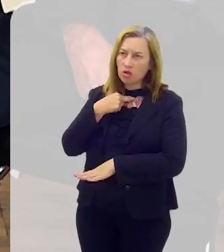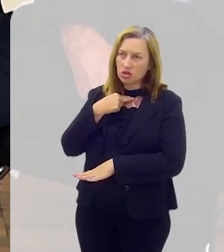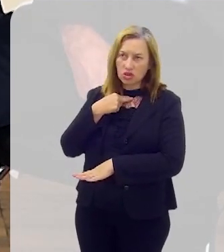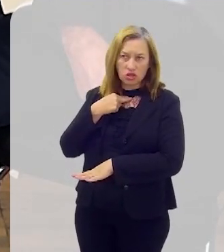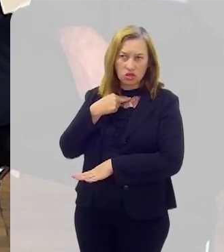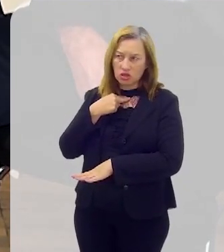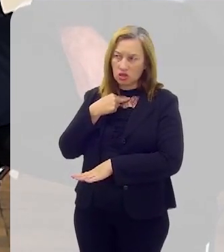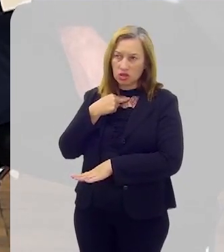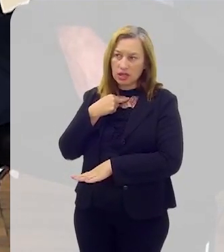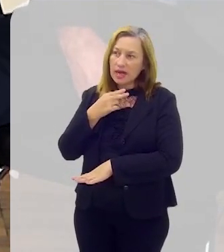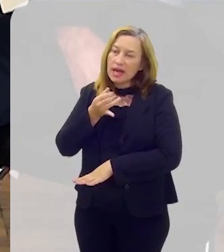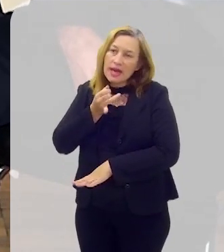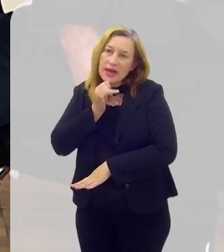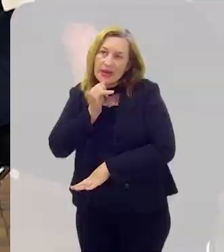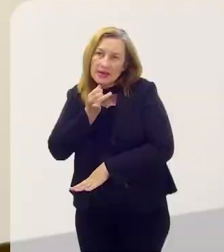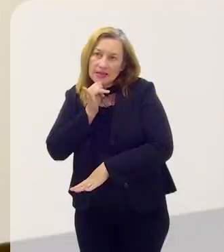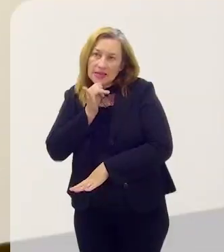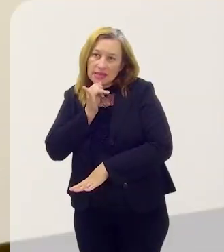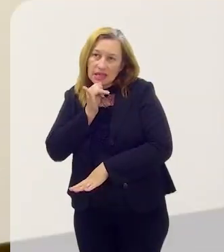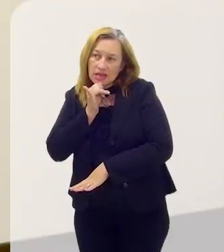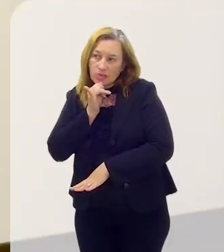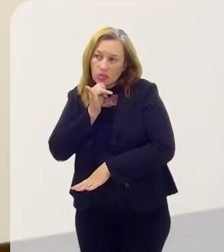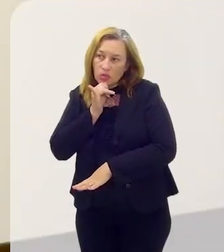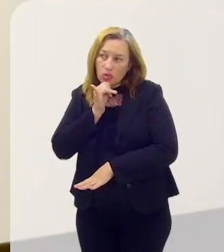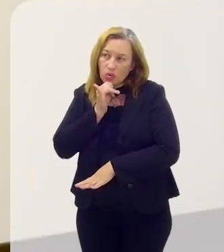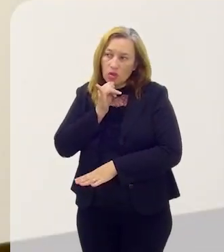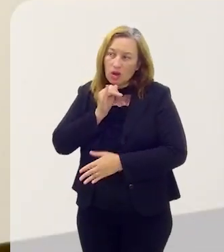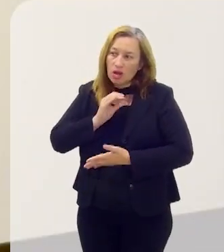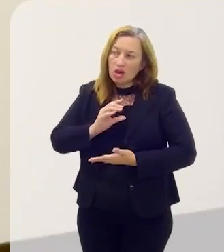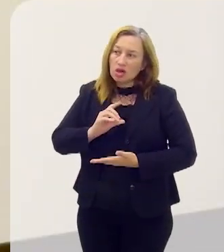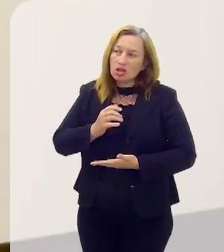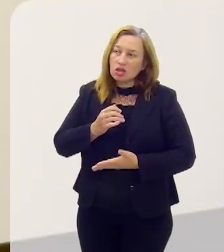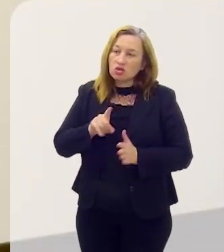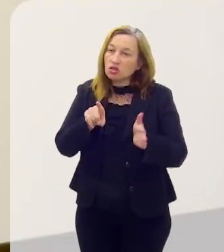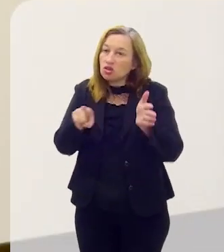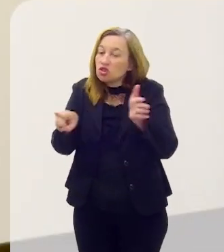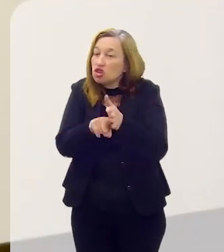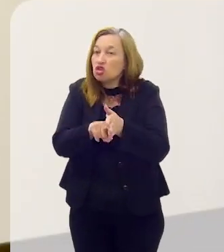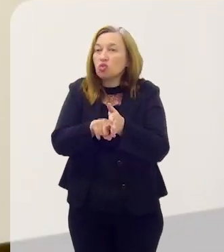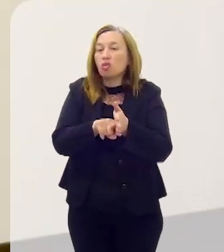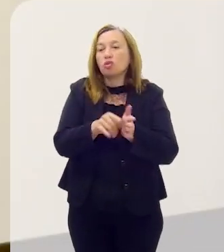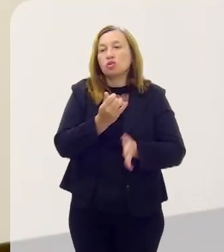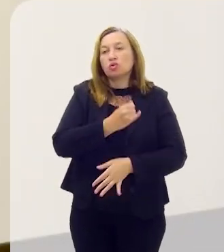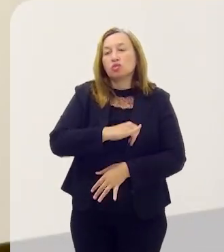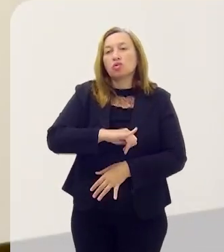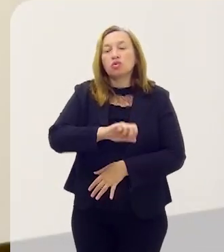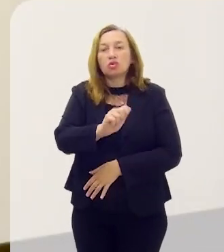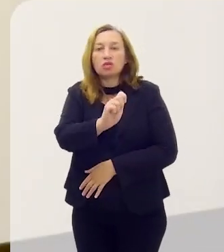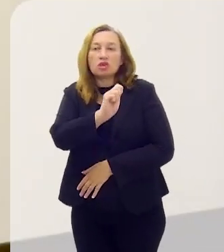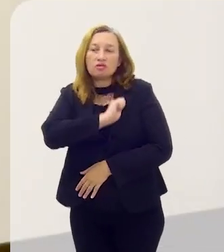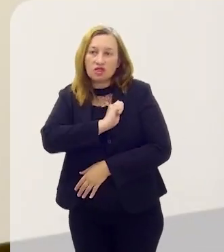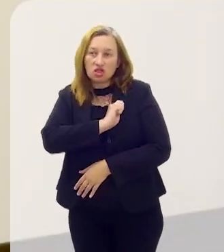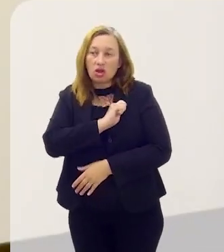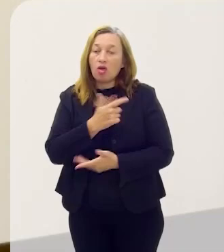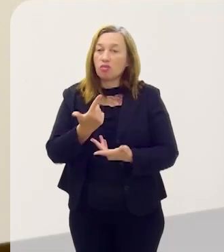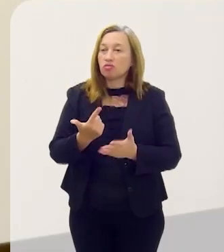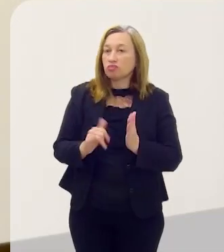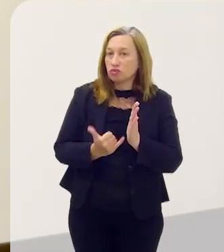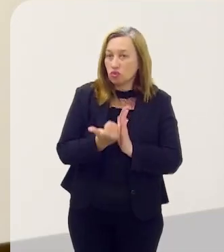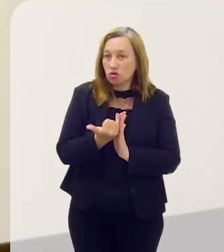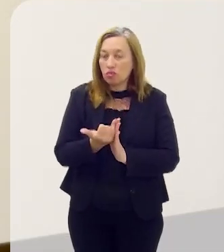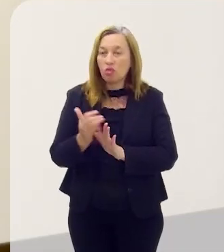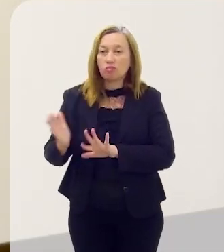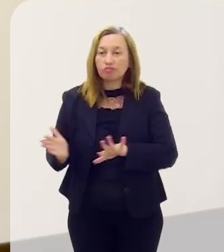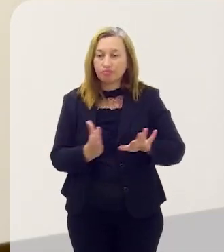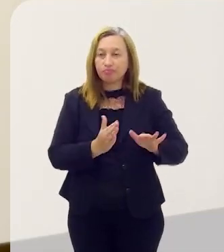das prerrogativas, por exemplo, de incentivo fiscal. E até podem ser analisados,